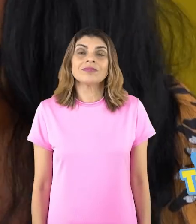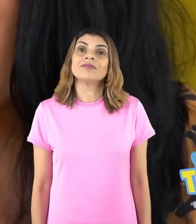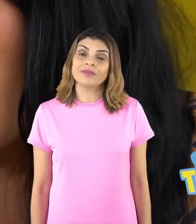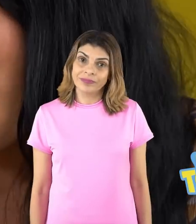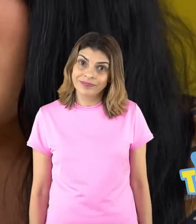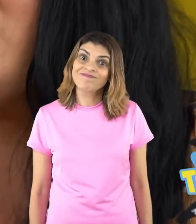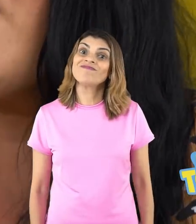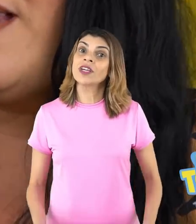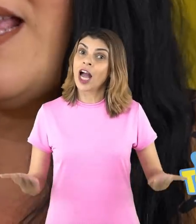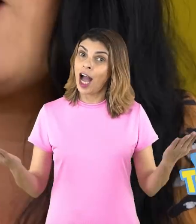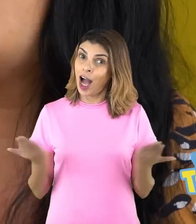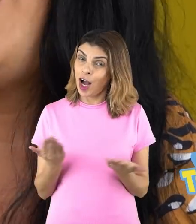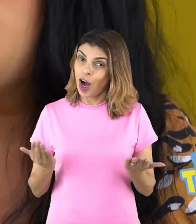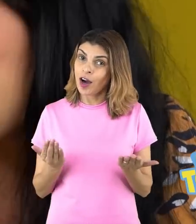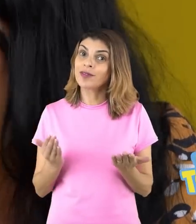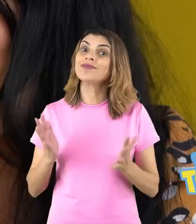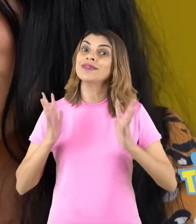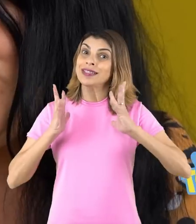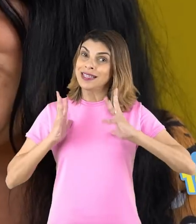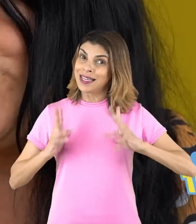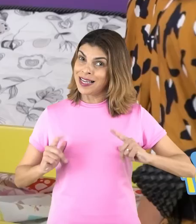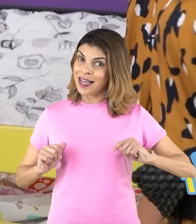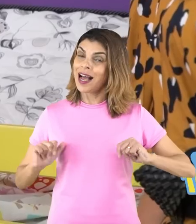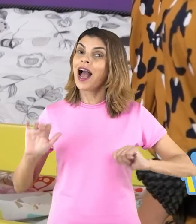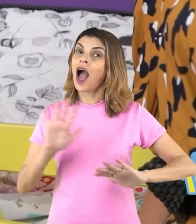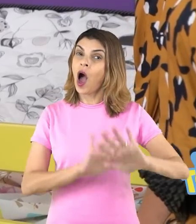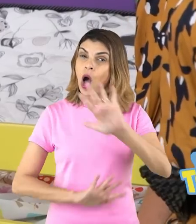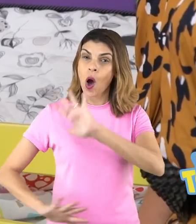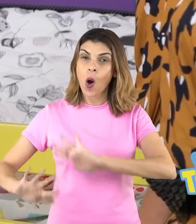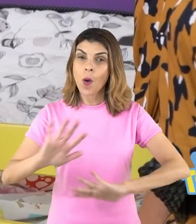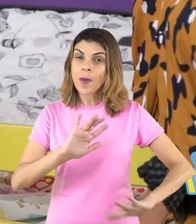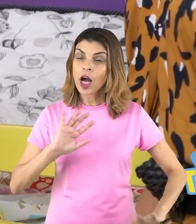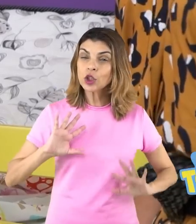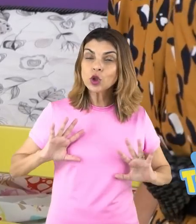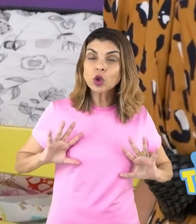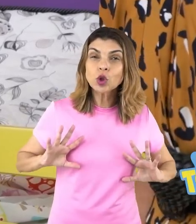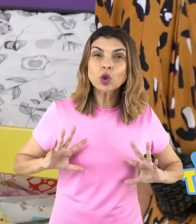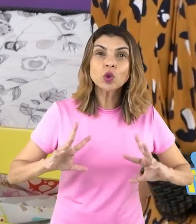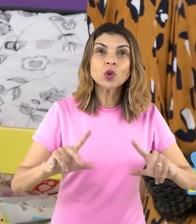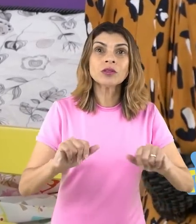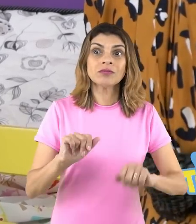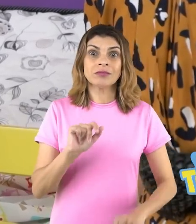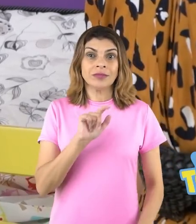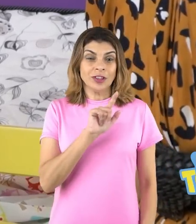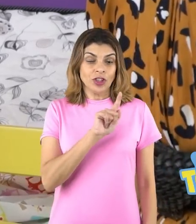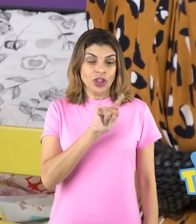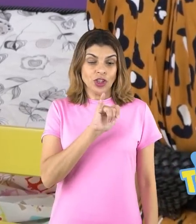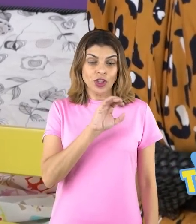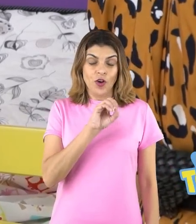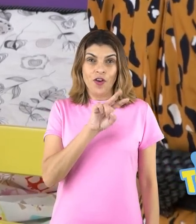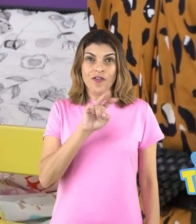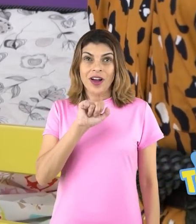agora você vai ter que arrumar tudo E agora